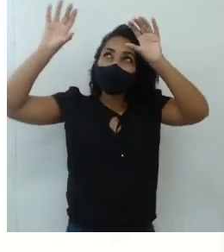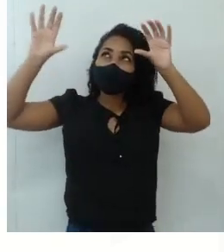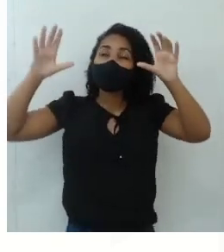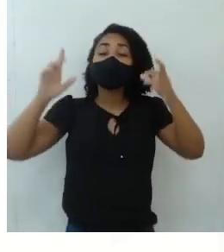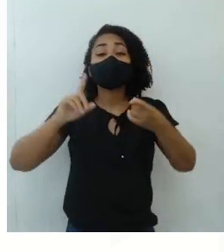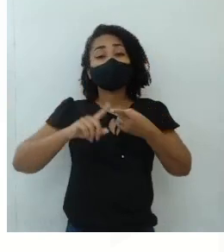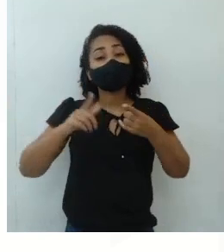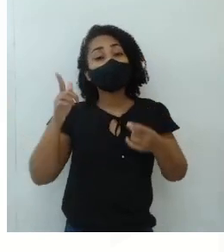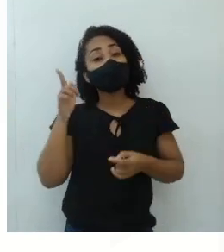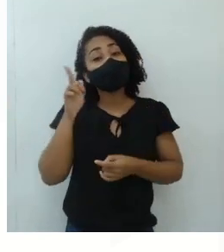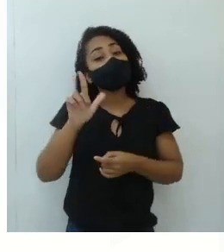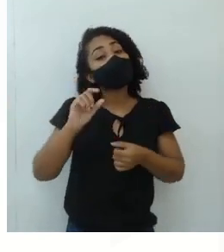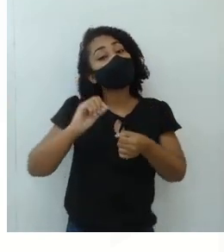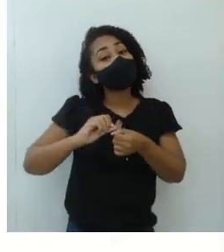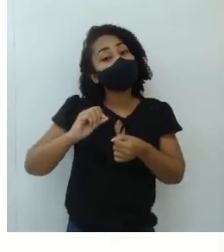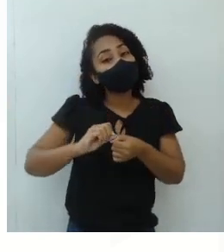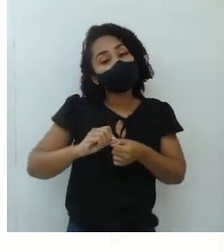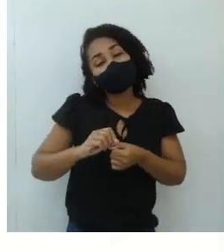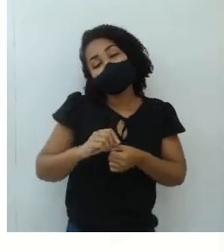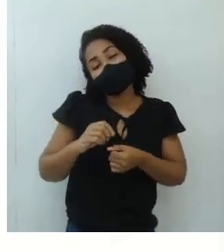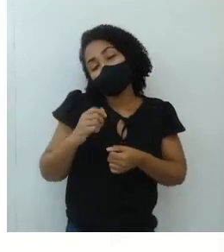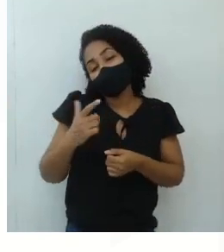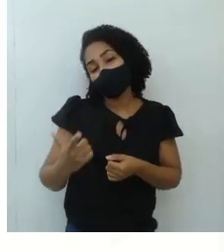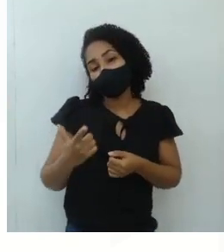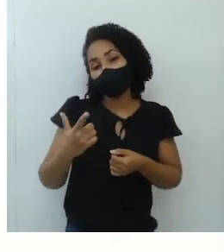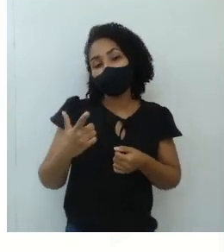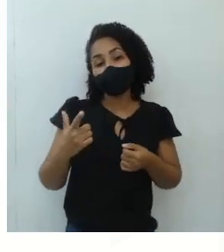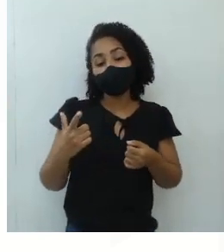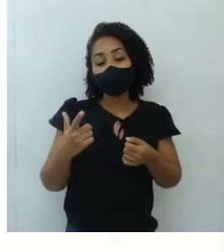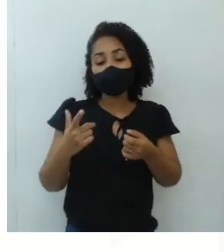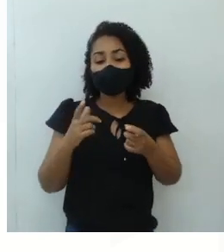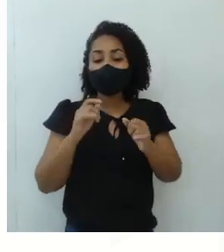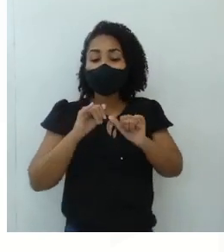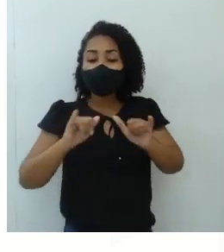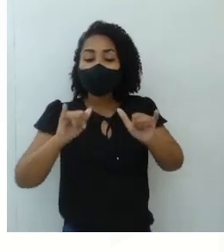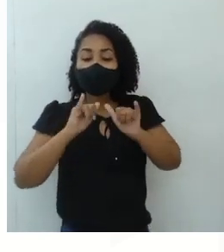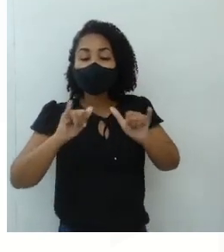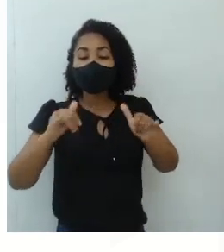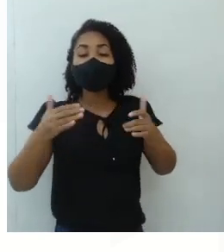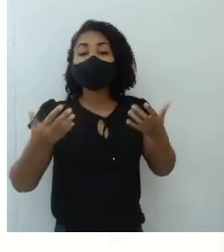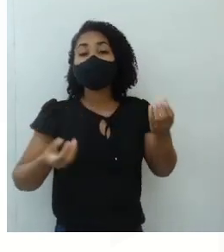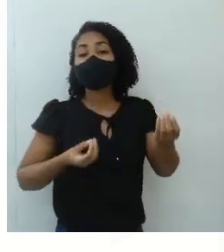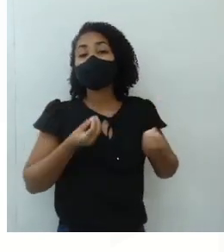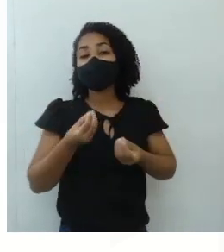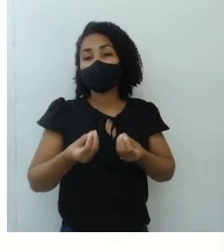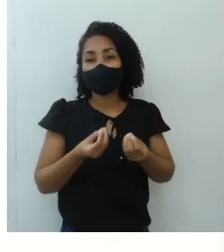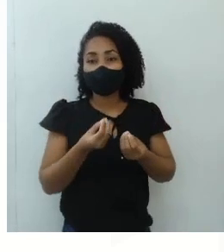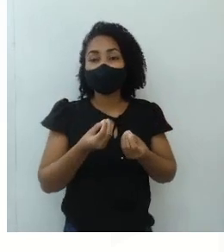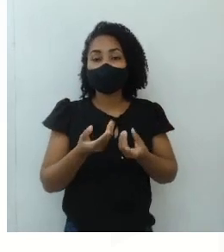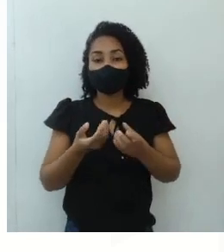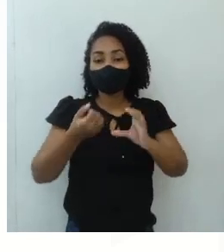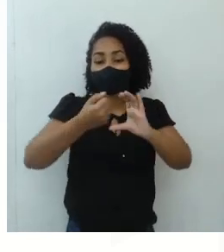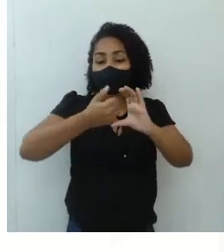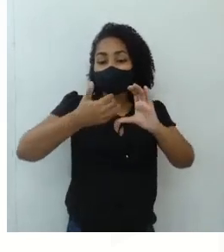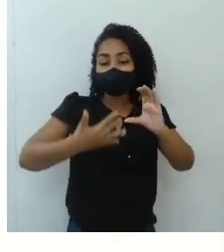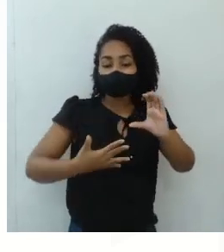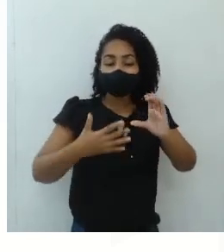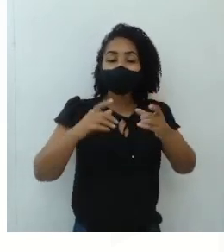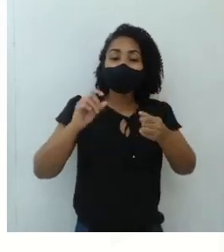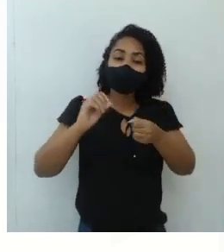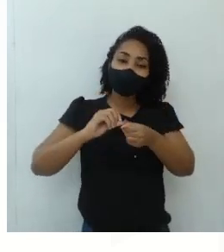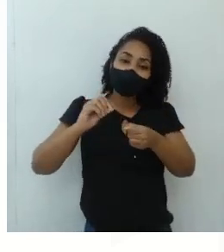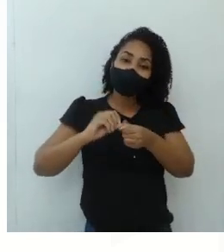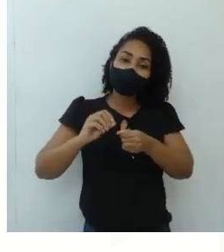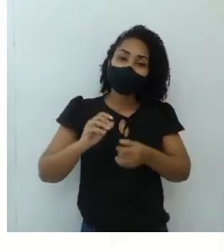consegue realizar, é lógico, um cruzamento desses dados, desses elementos e fazer a previsão